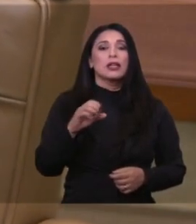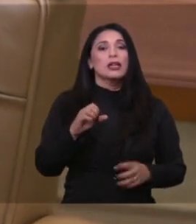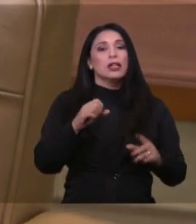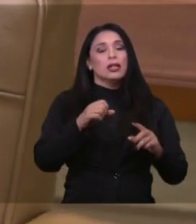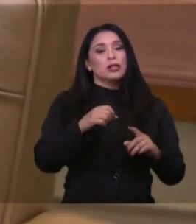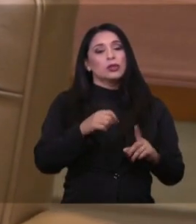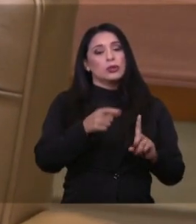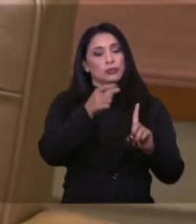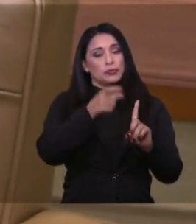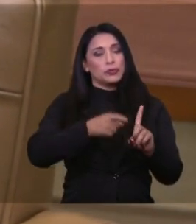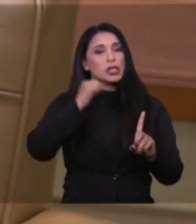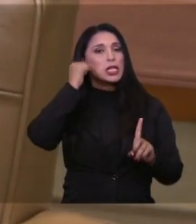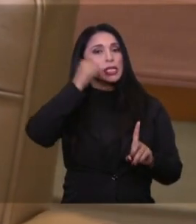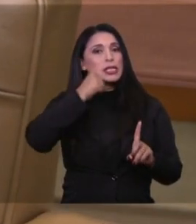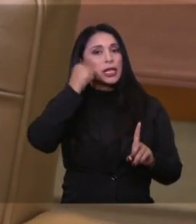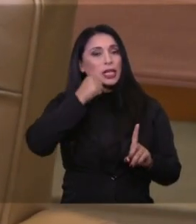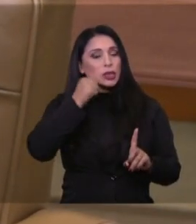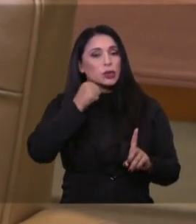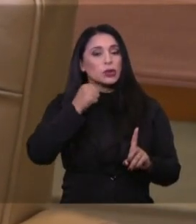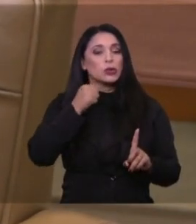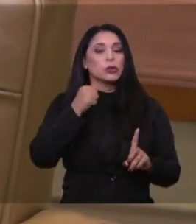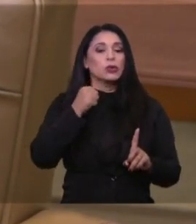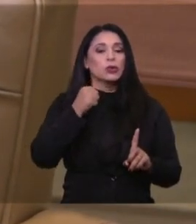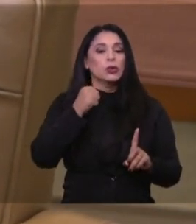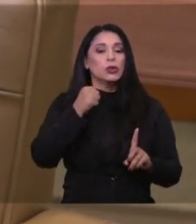senador, do deputado